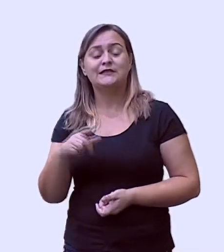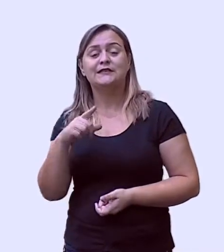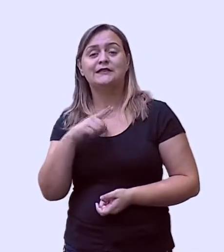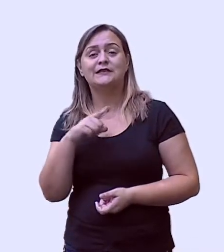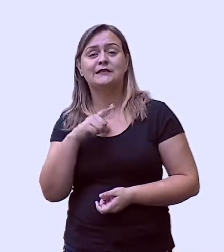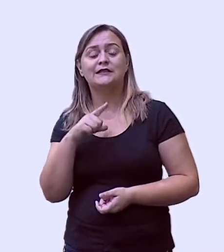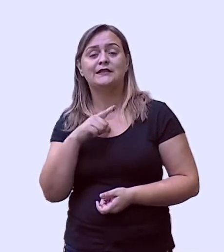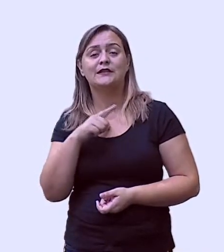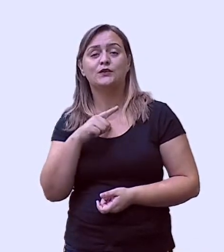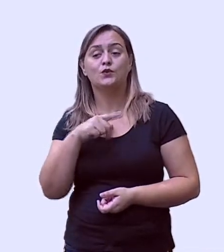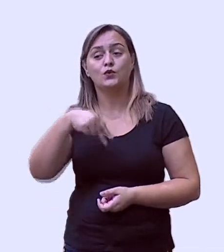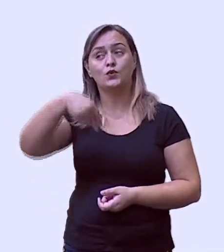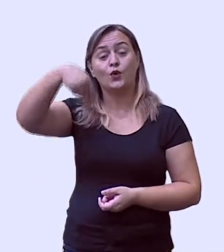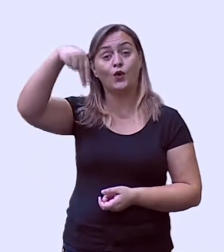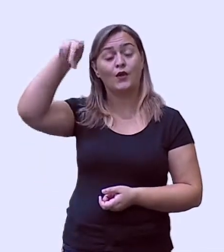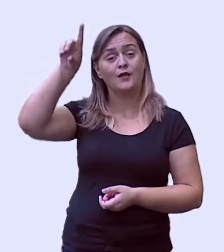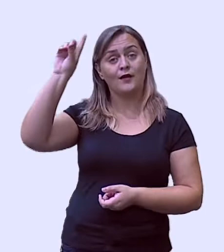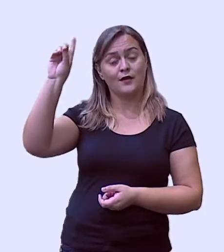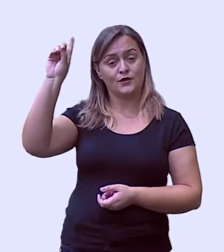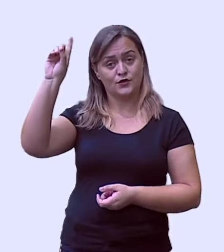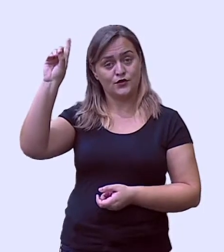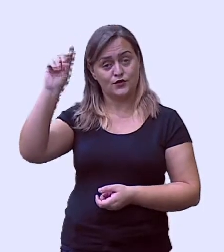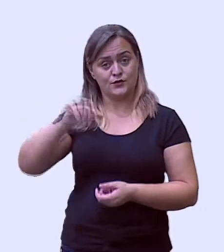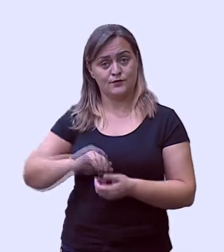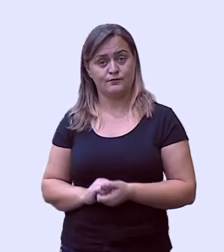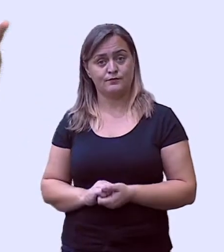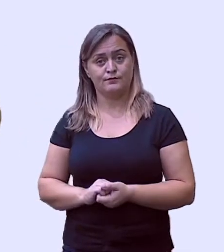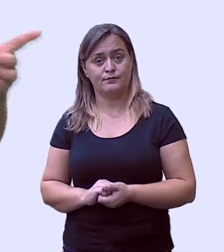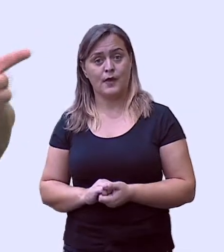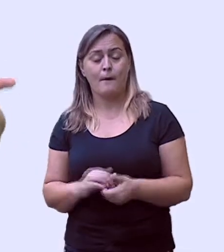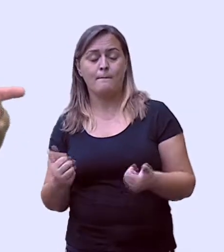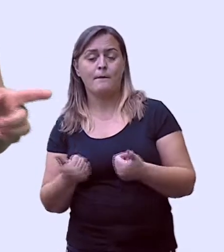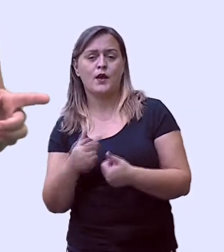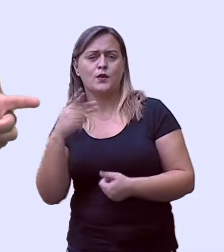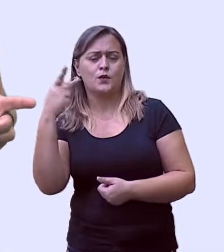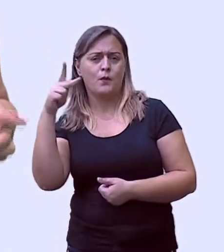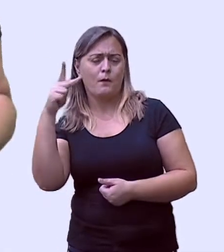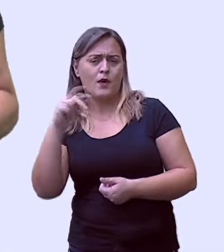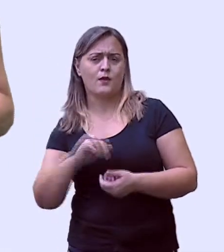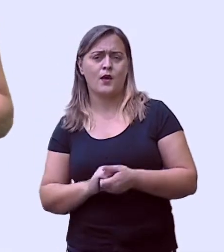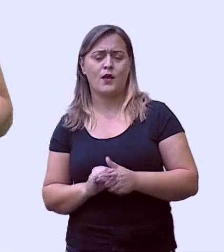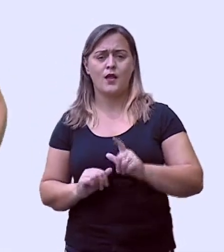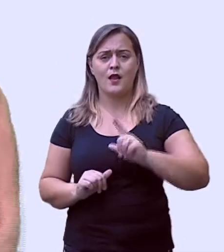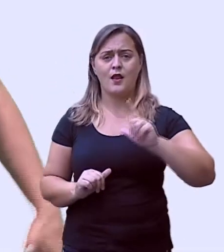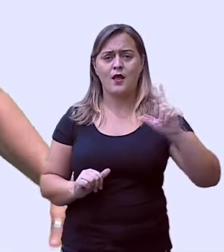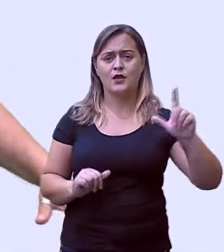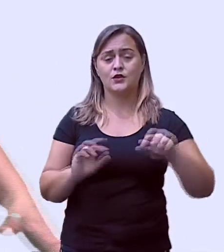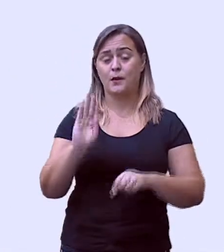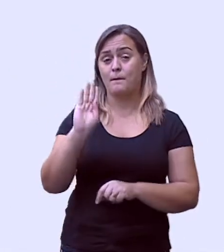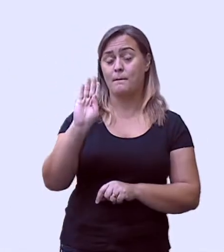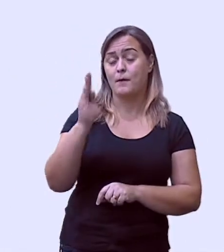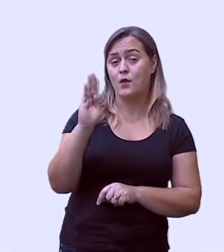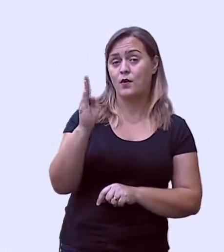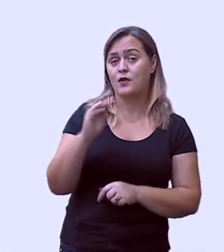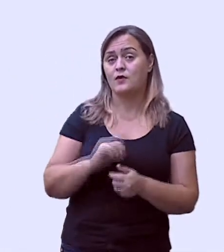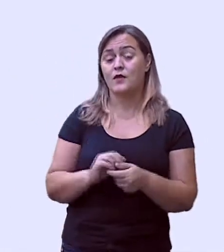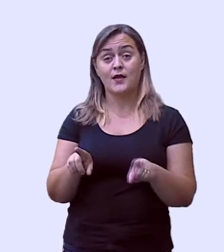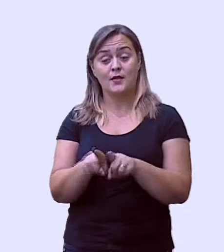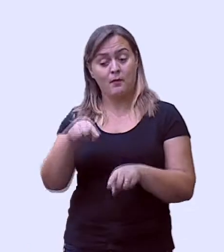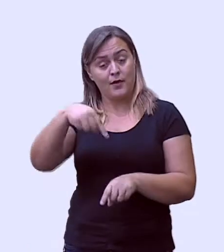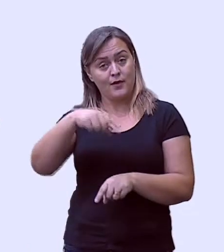região nordeste do Paraguai, leste da Bolívia, em grande parte do